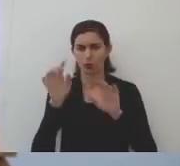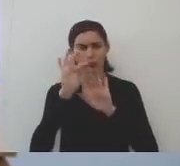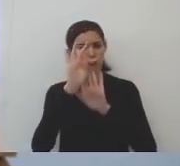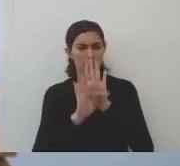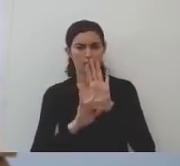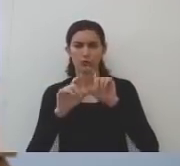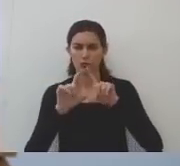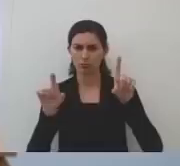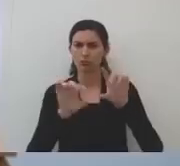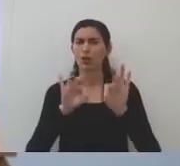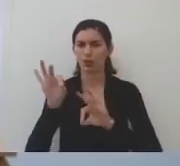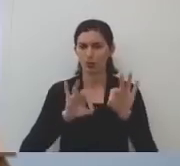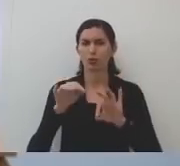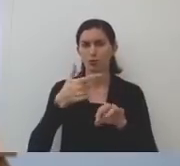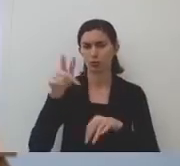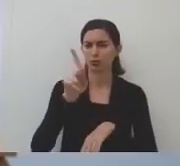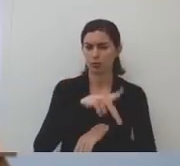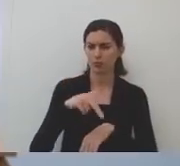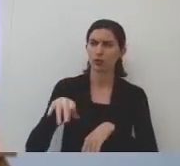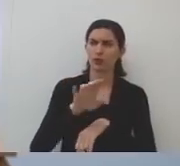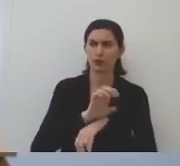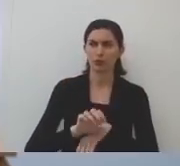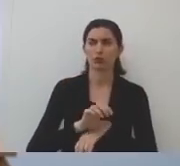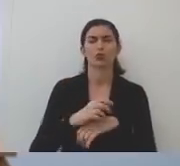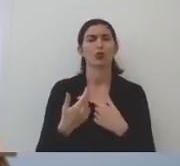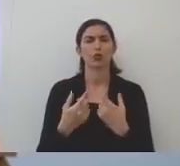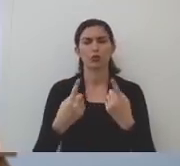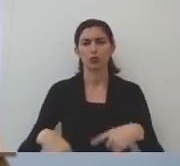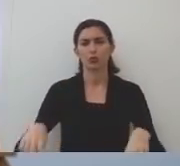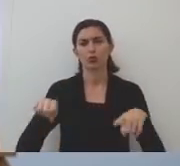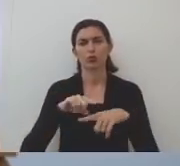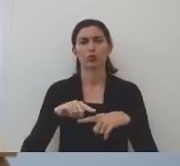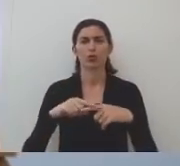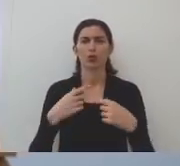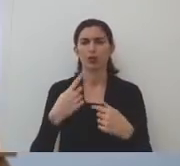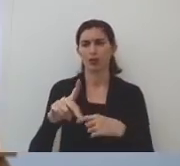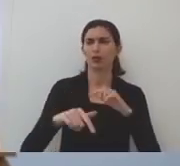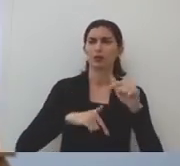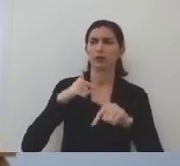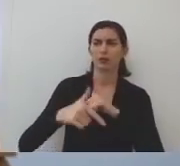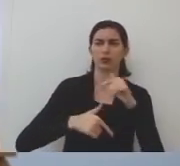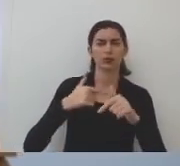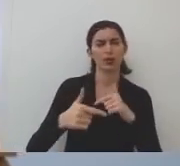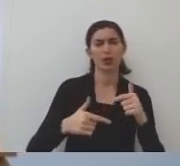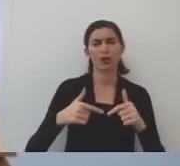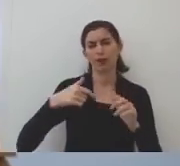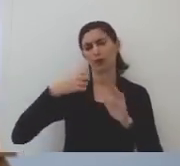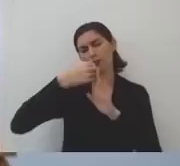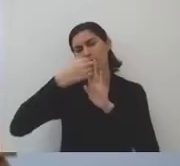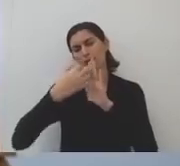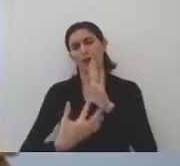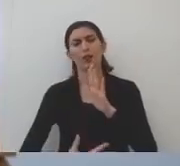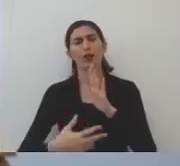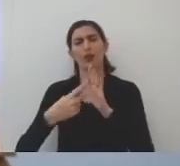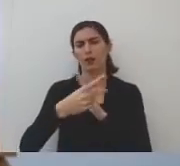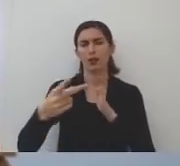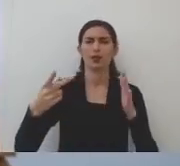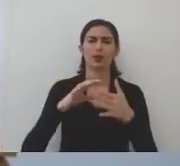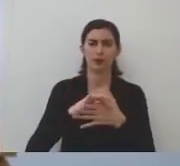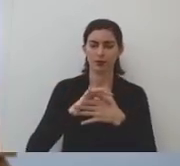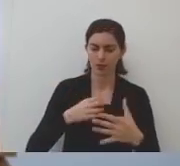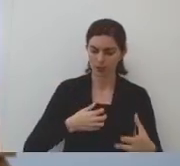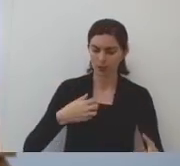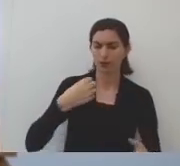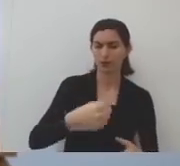texto, também elaborado por um outro professor nosso, onde ele trabalha essa narração em que ele está presente